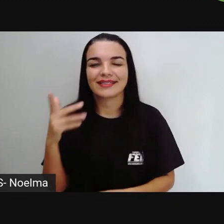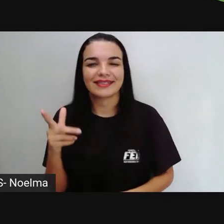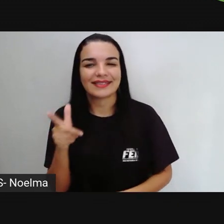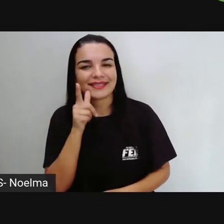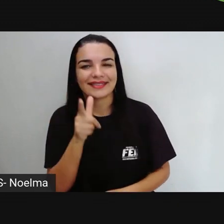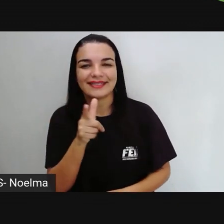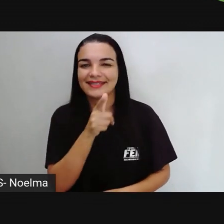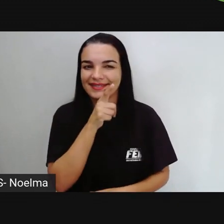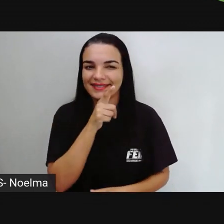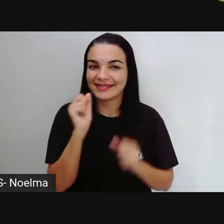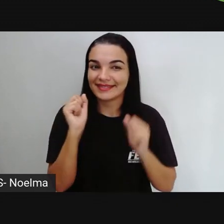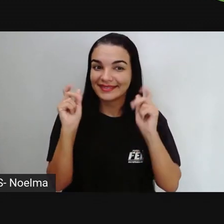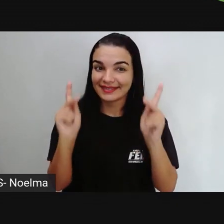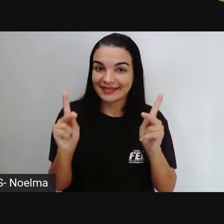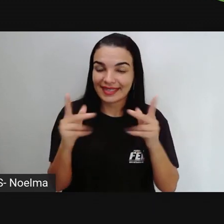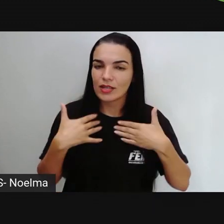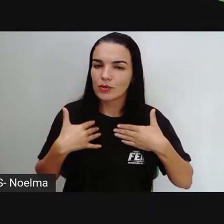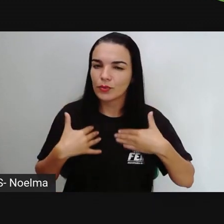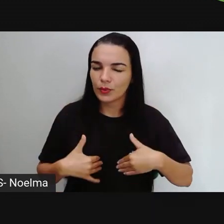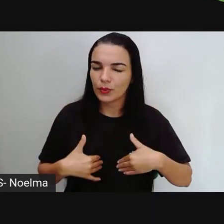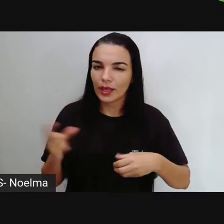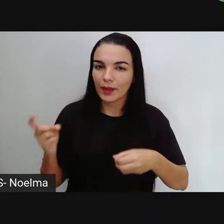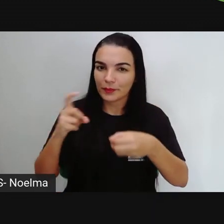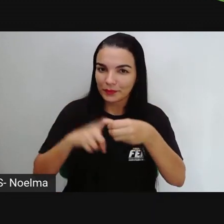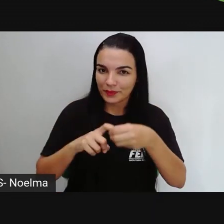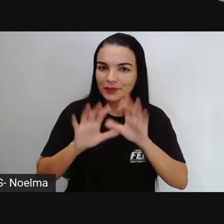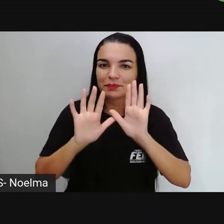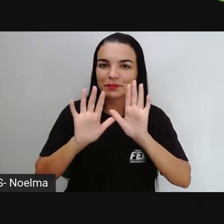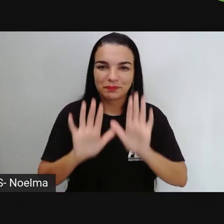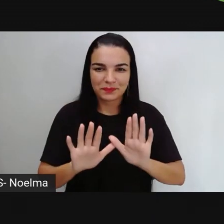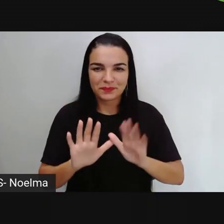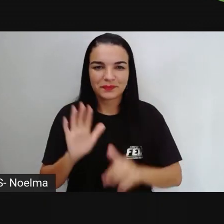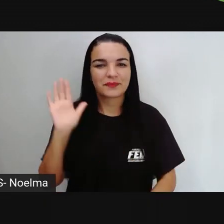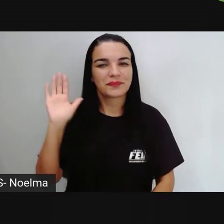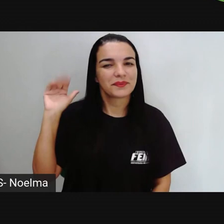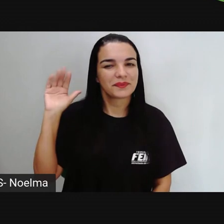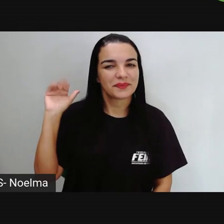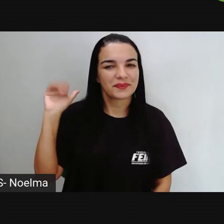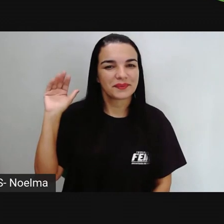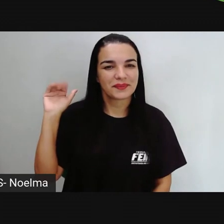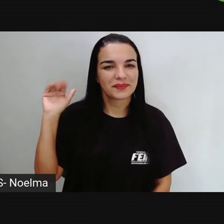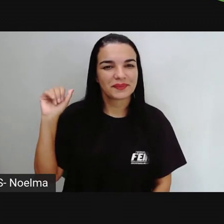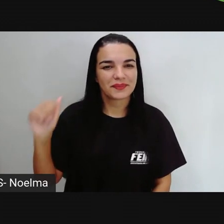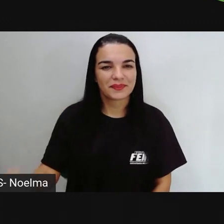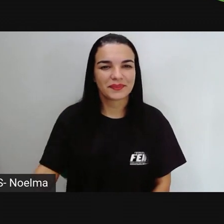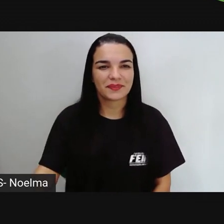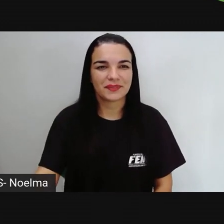aquele lanchinho, certo? Descanse aí que daqui a pouquinho a gente está de volta. Tchau, tchau!